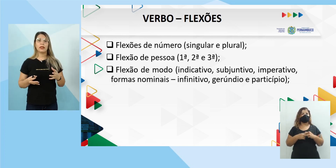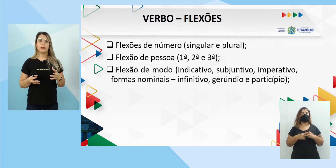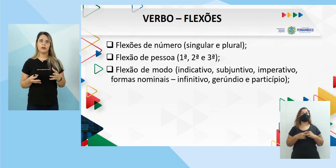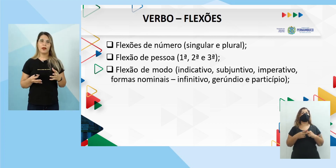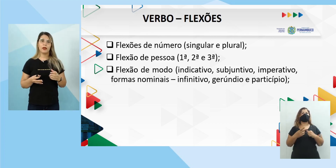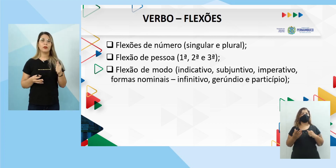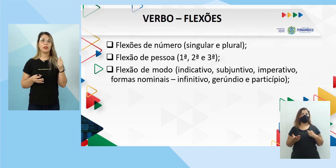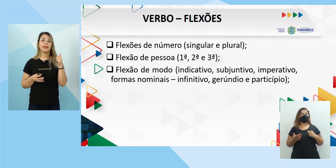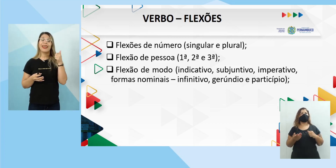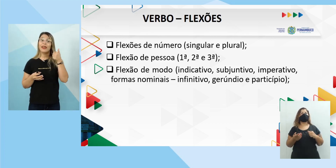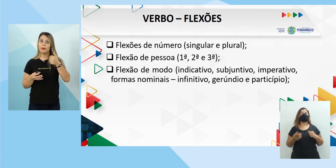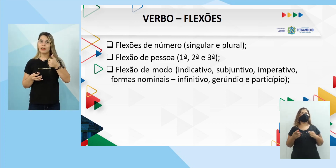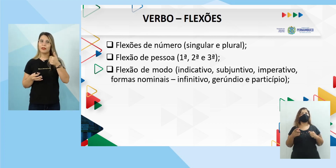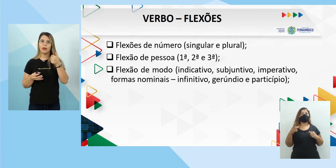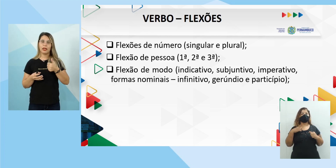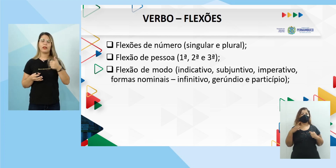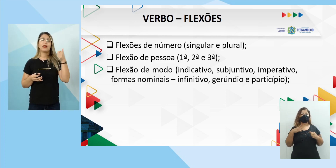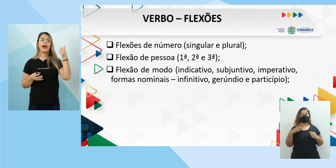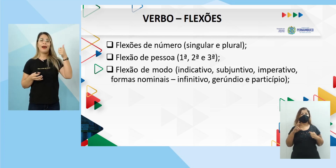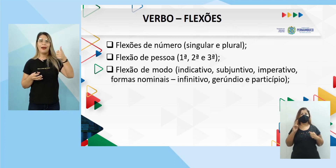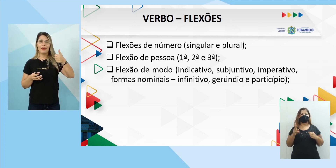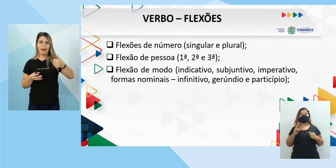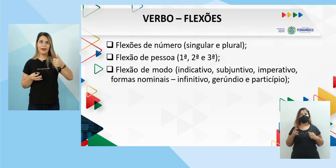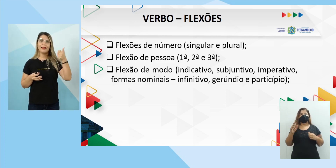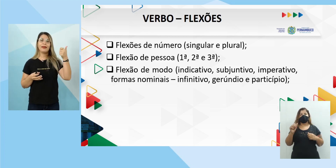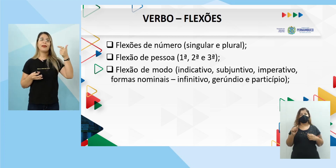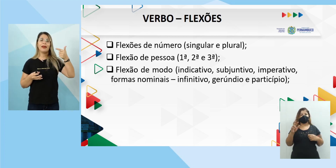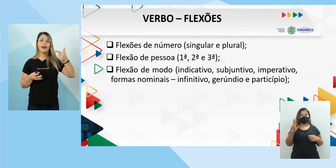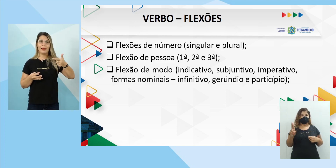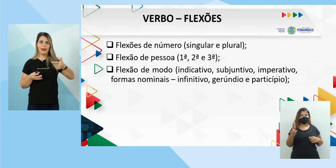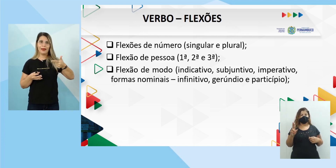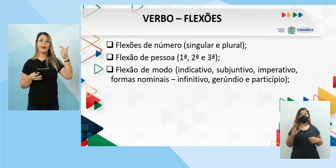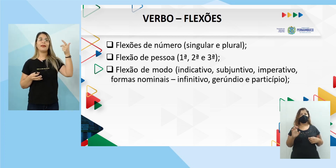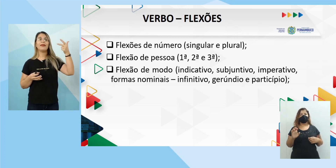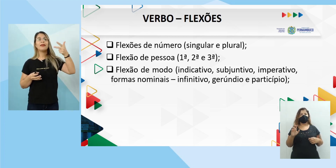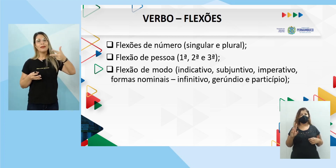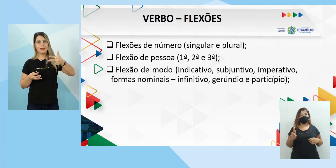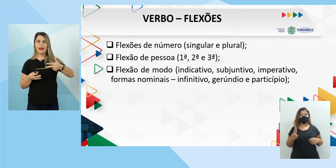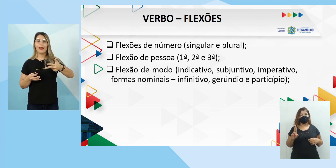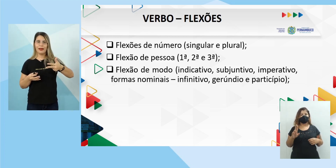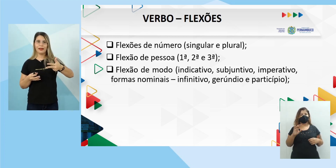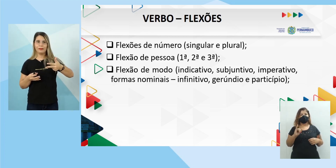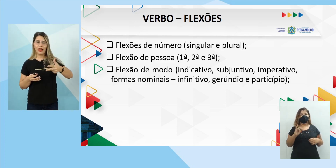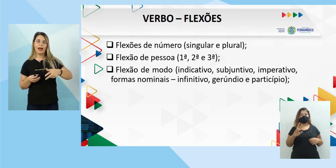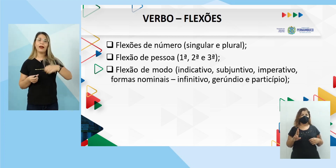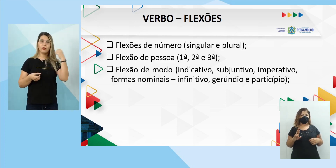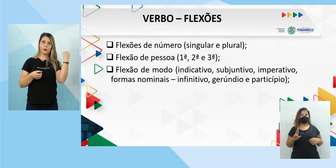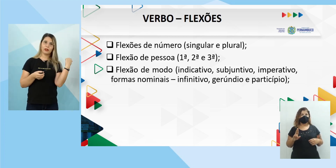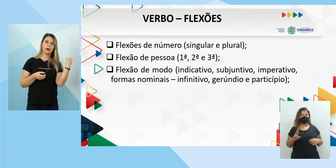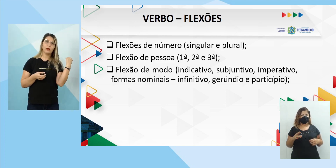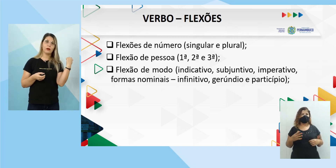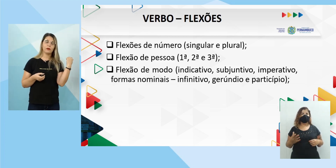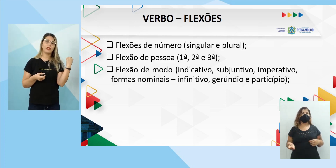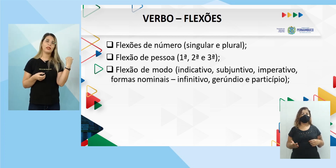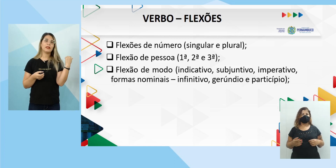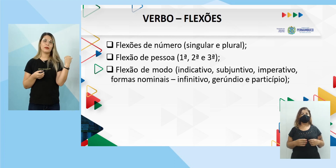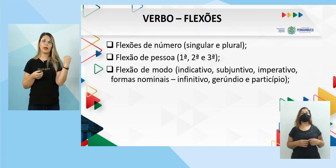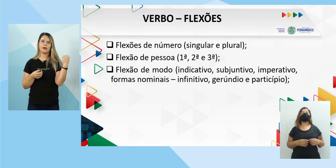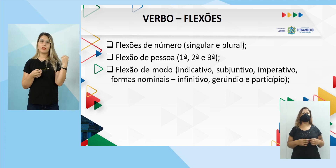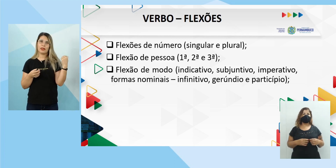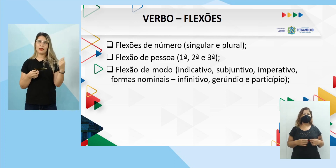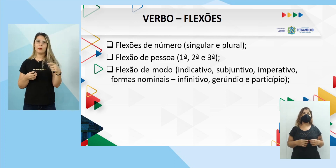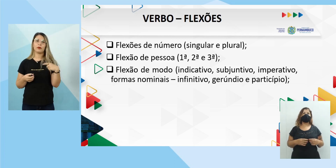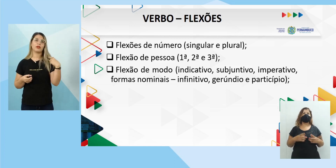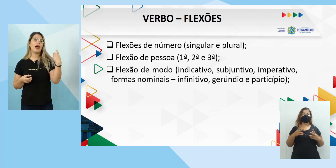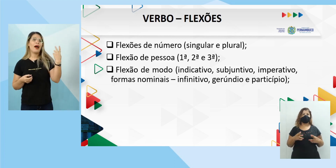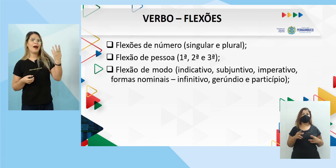São aqueles verbos que terminam em AR, ER e R, tá? Como a gente colocou no início lá